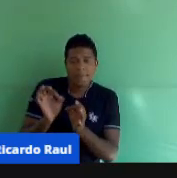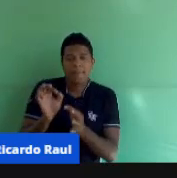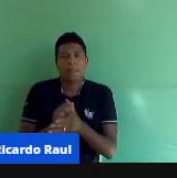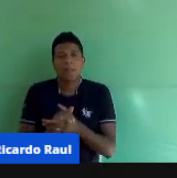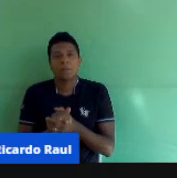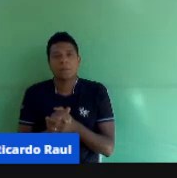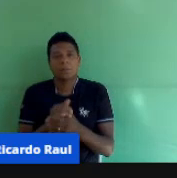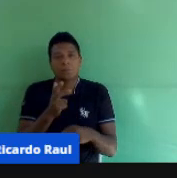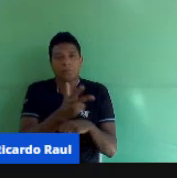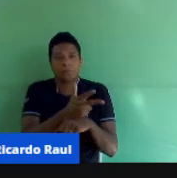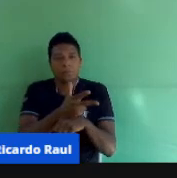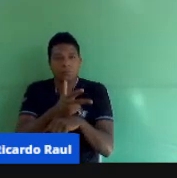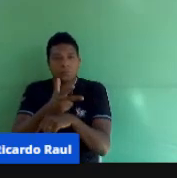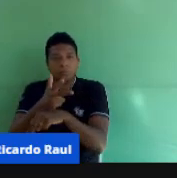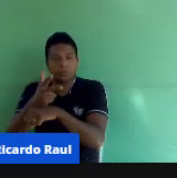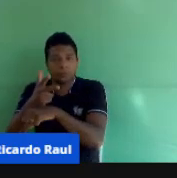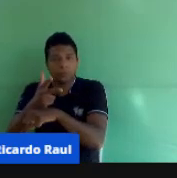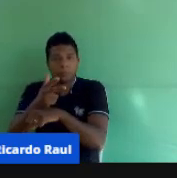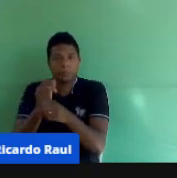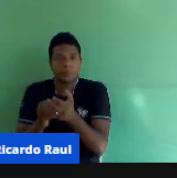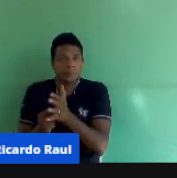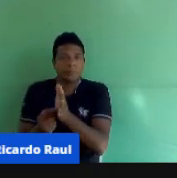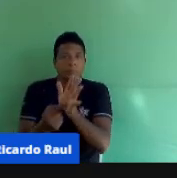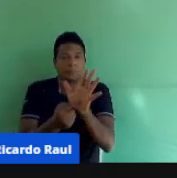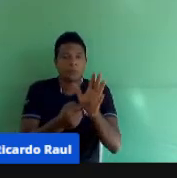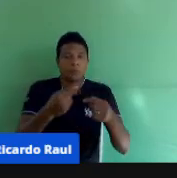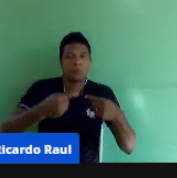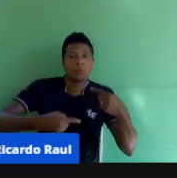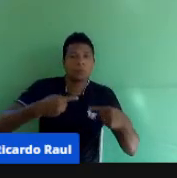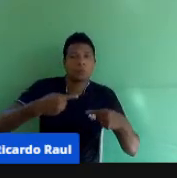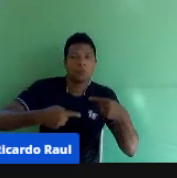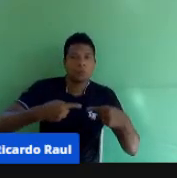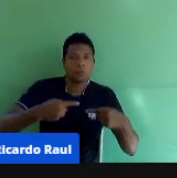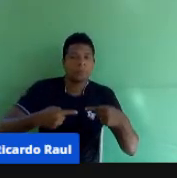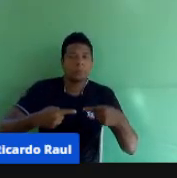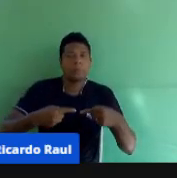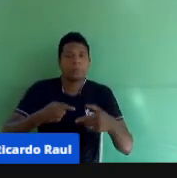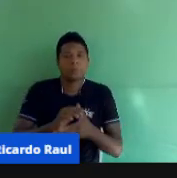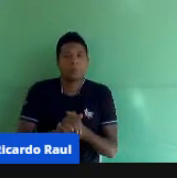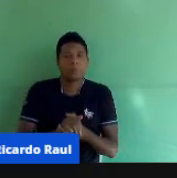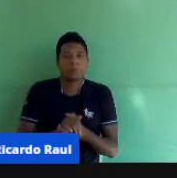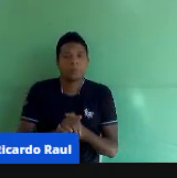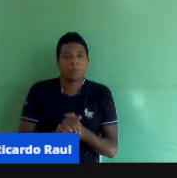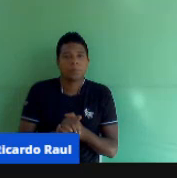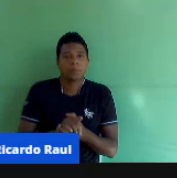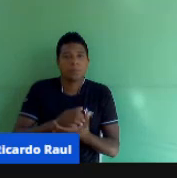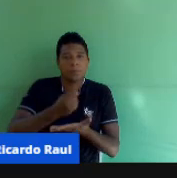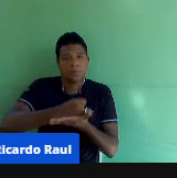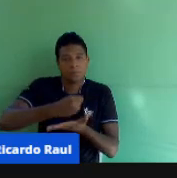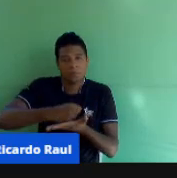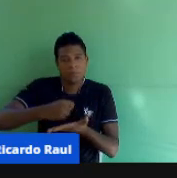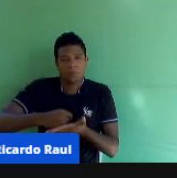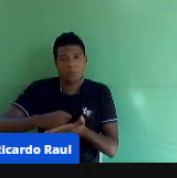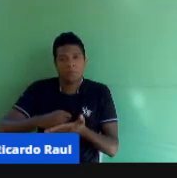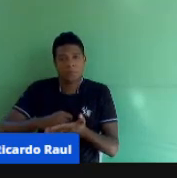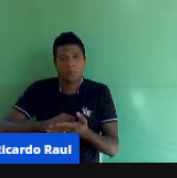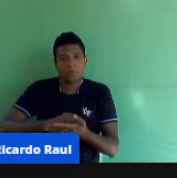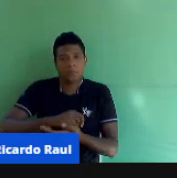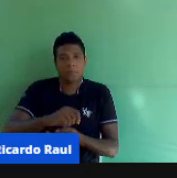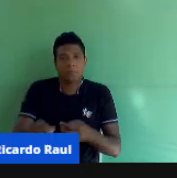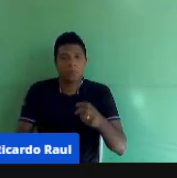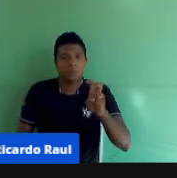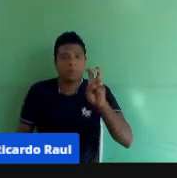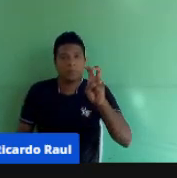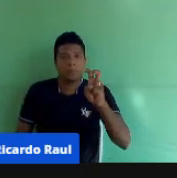roteiro de trabalho, a projeção, a discussão, a sistematização e o registro. Cada um desses 5 pontos tem as